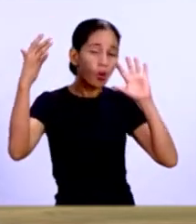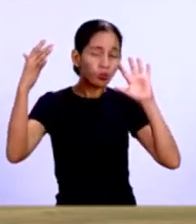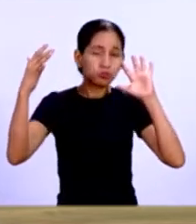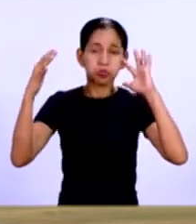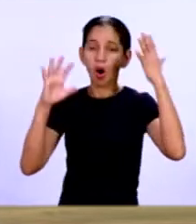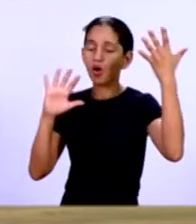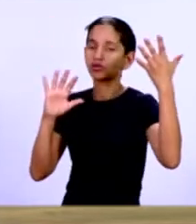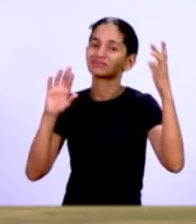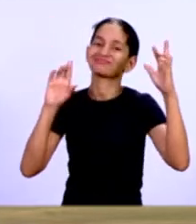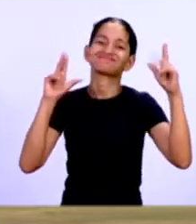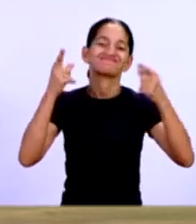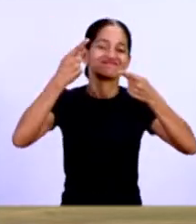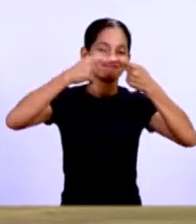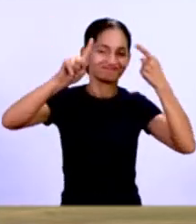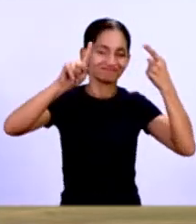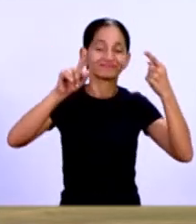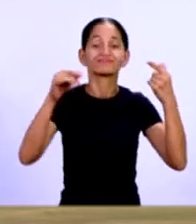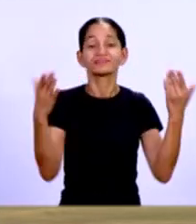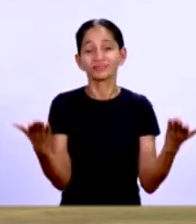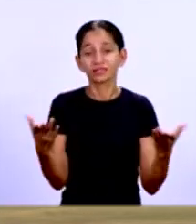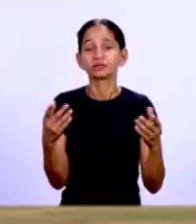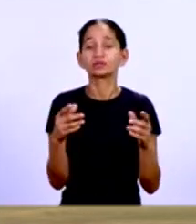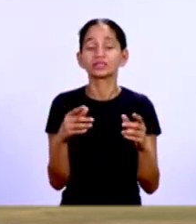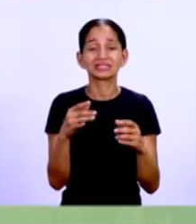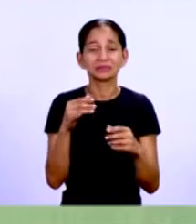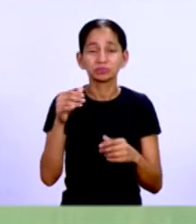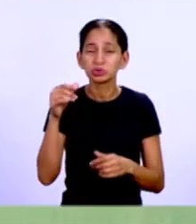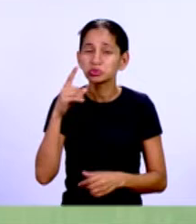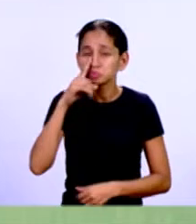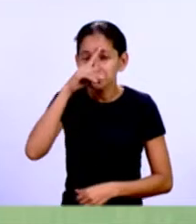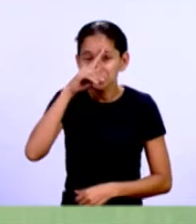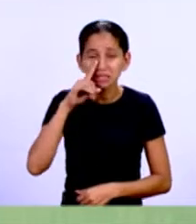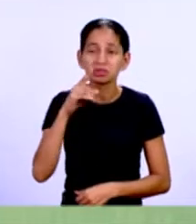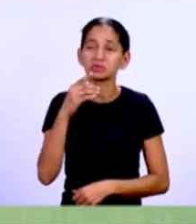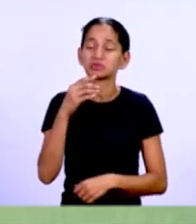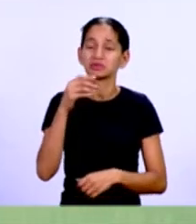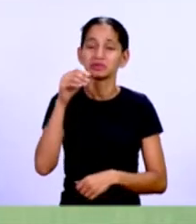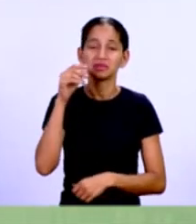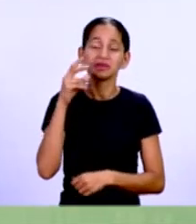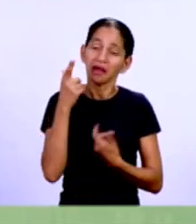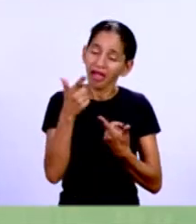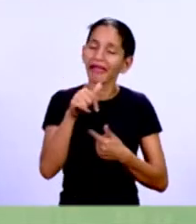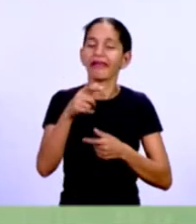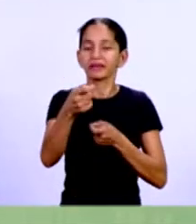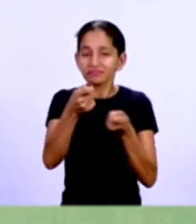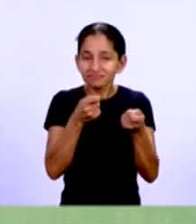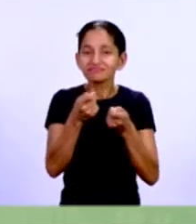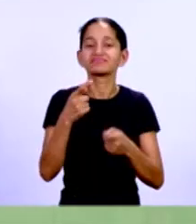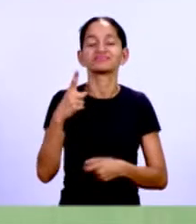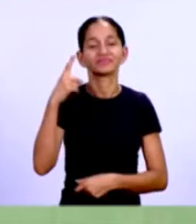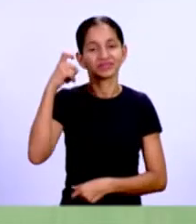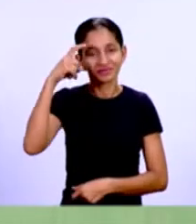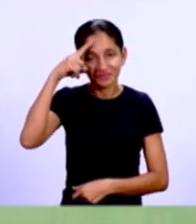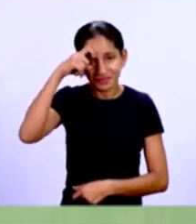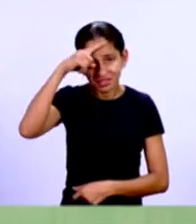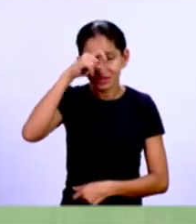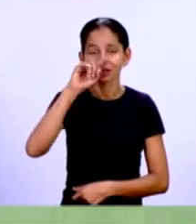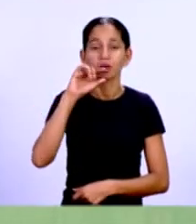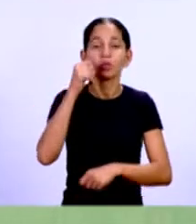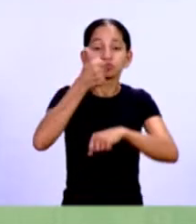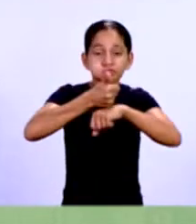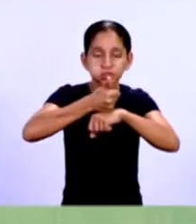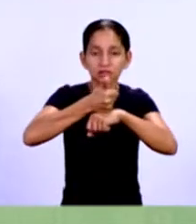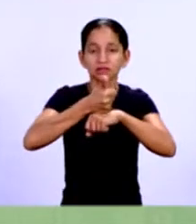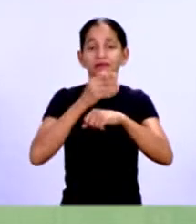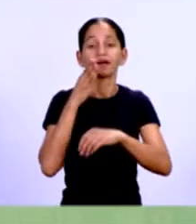o elemento crítico do negócio? Como foi dado o exemplo, ali realmente é um processo de negócio crítico, é o principal produto,